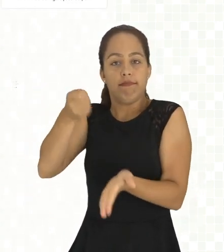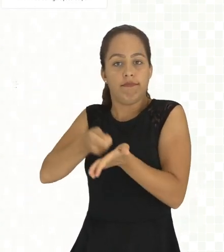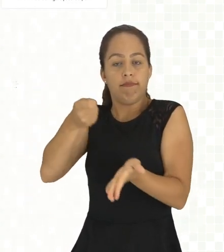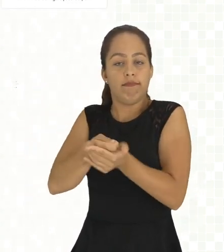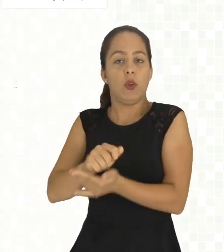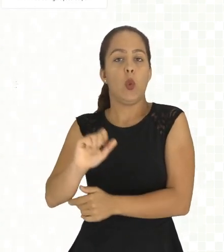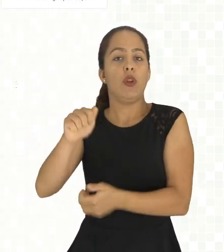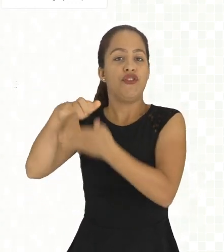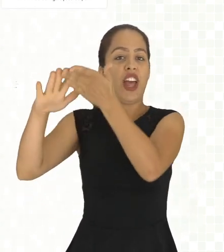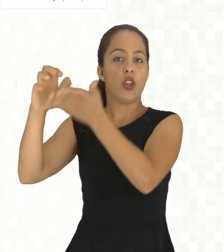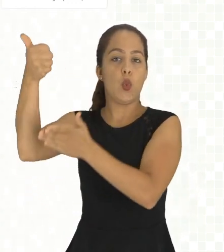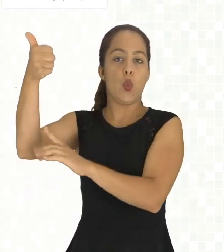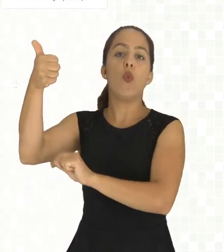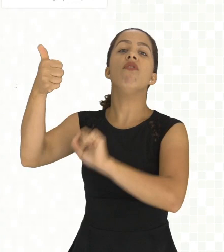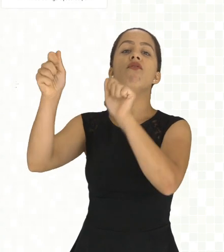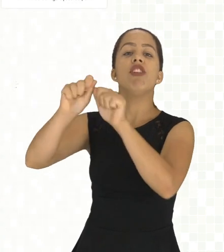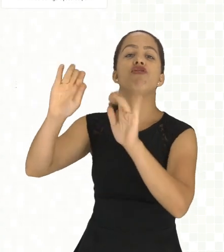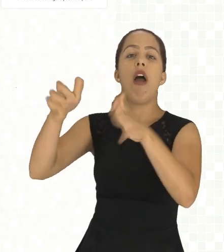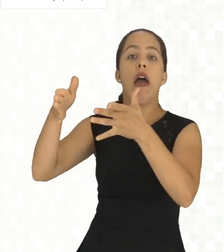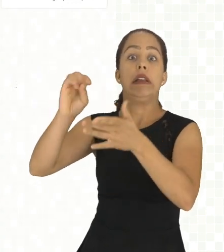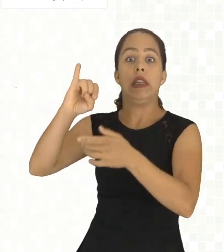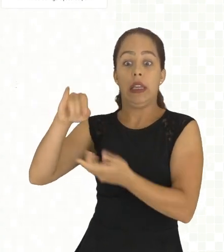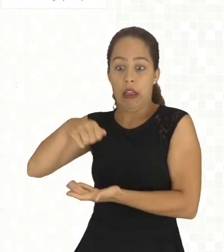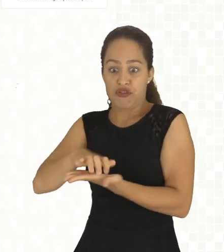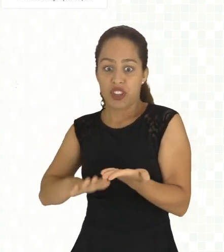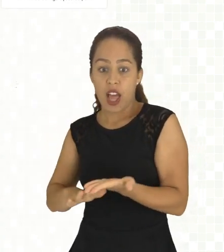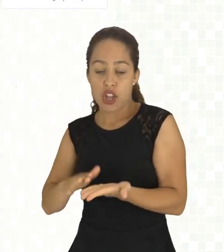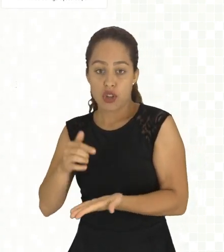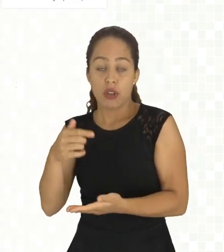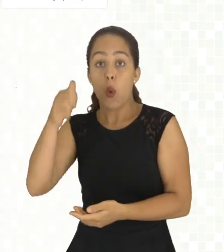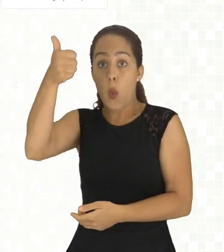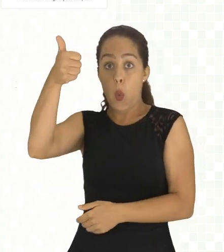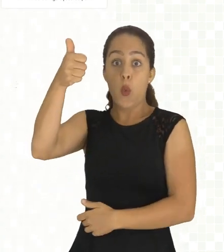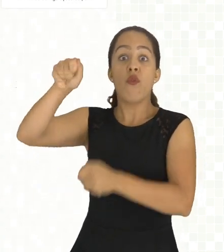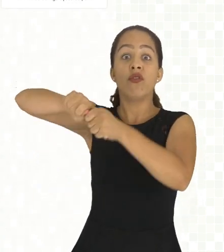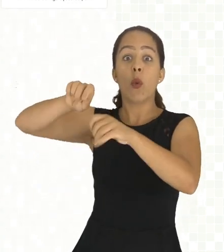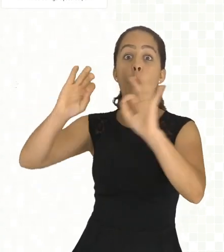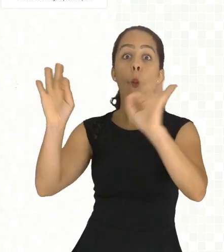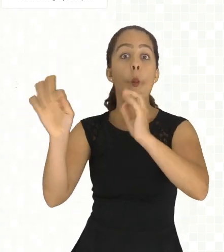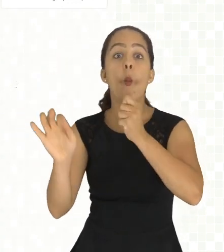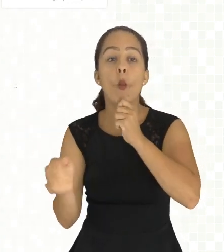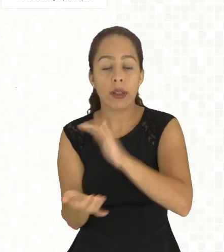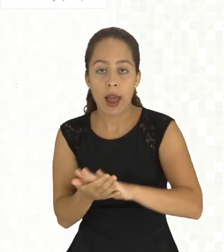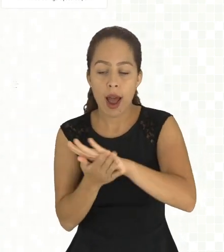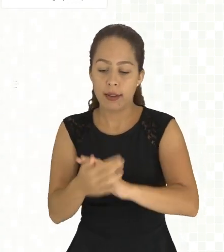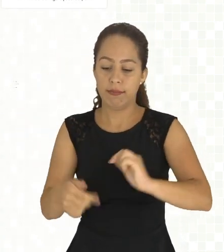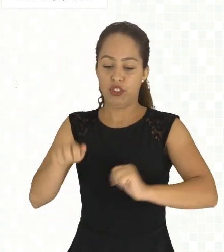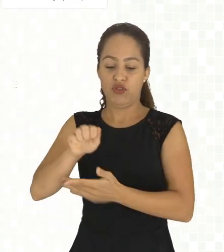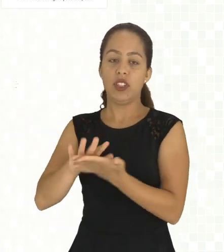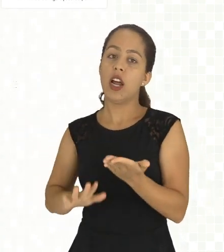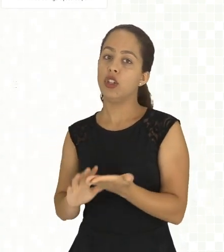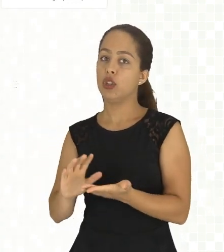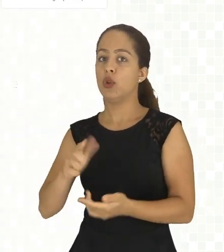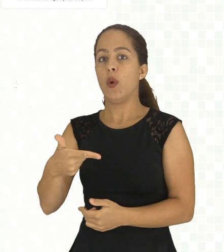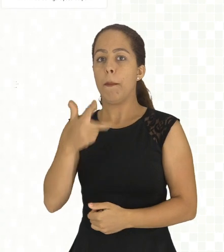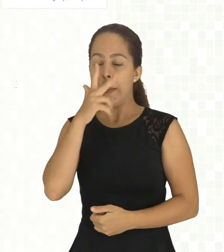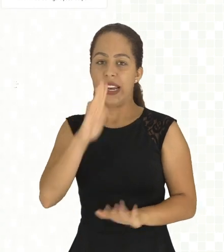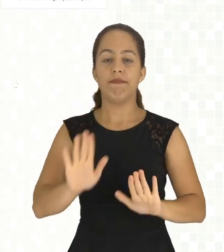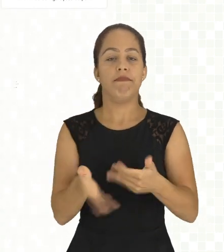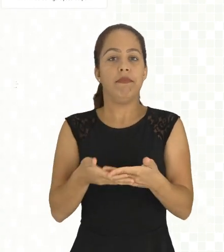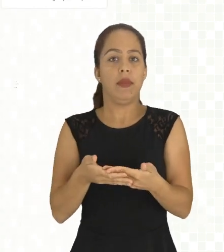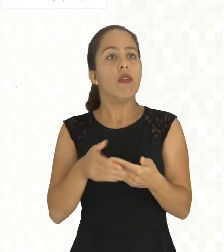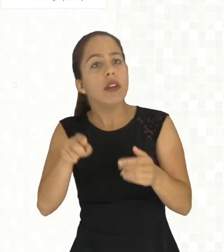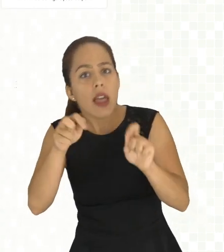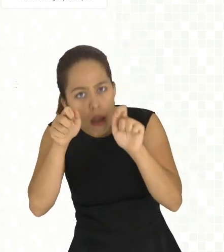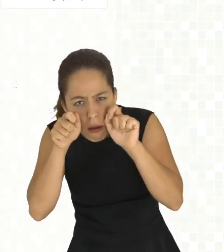primeiro que ele vai estar em cinza e segundo o que está escrito aqui disponível se atividade um está concluída e aprovada então você